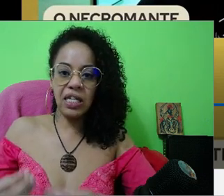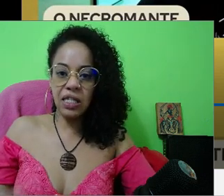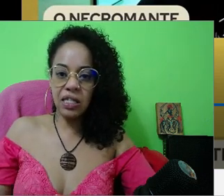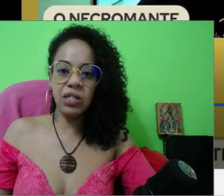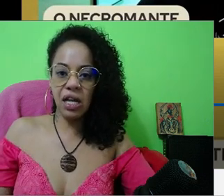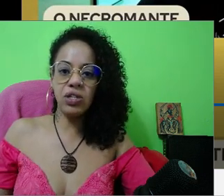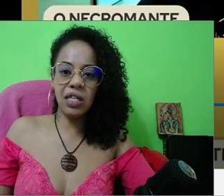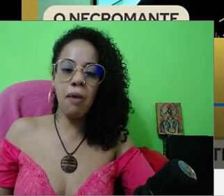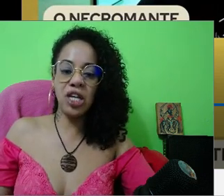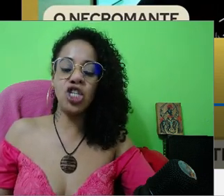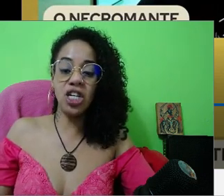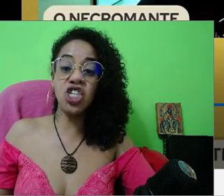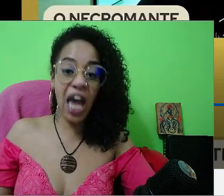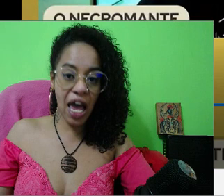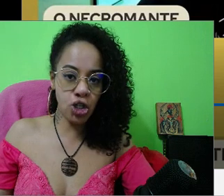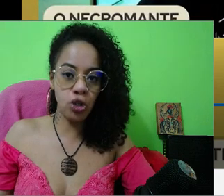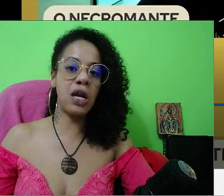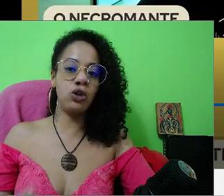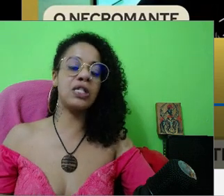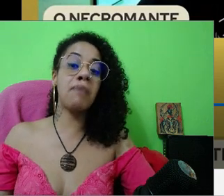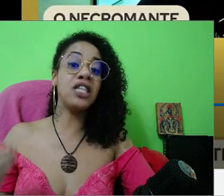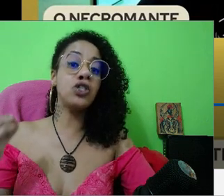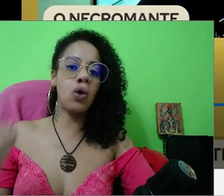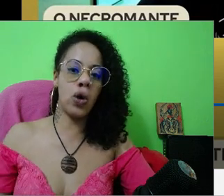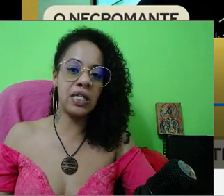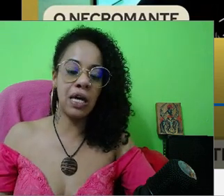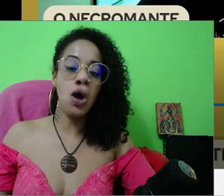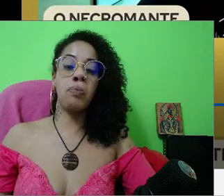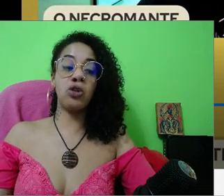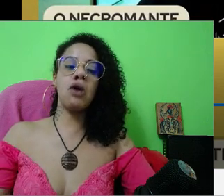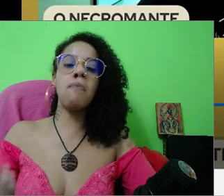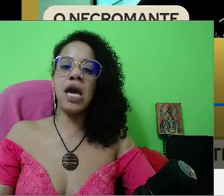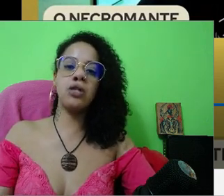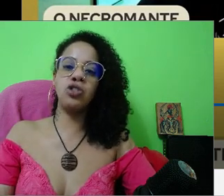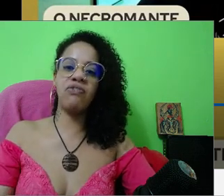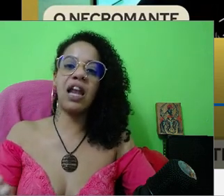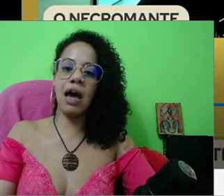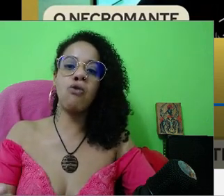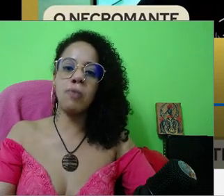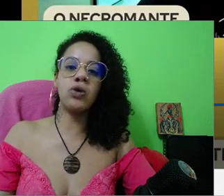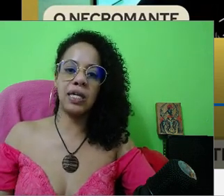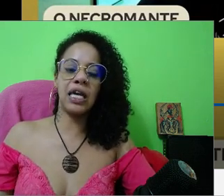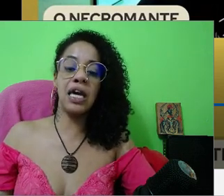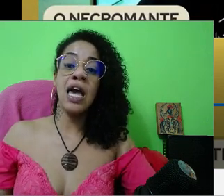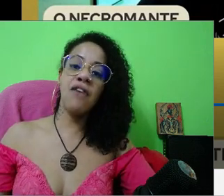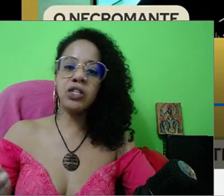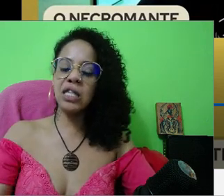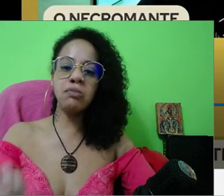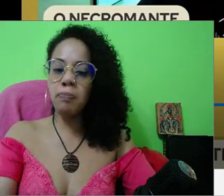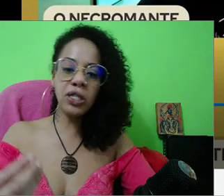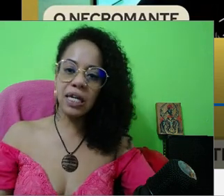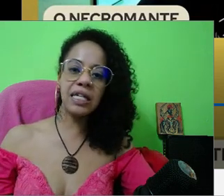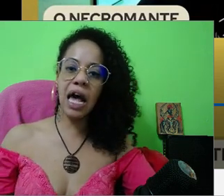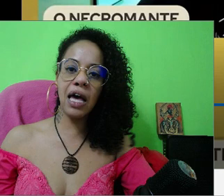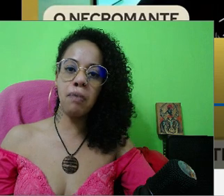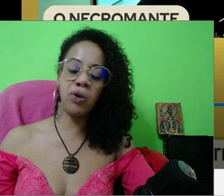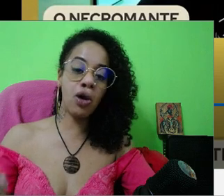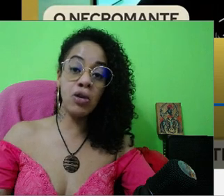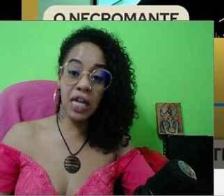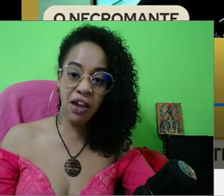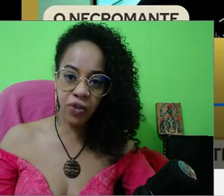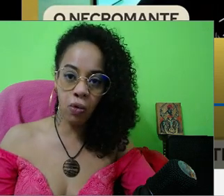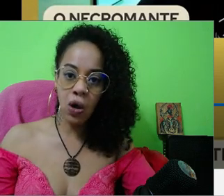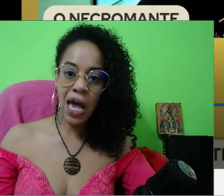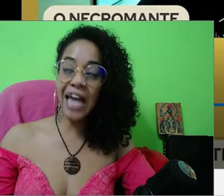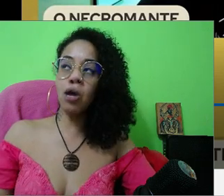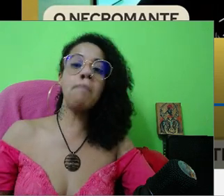vocês estão sendo extremamente antiéticos para não dizer mais coisas porque eu tenho medo de falar alguma coisa aqui e vocês me processarem